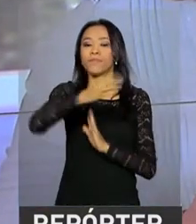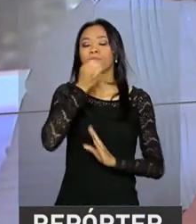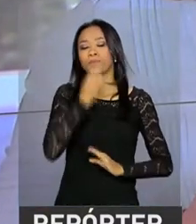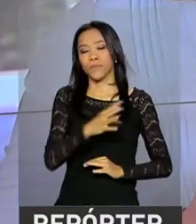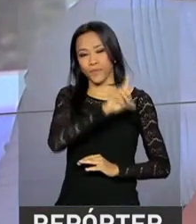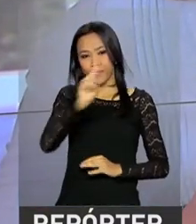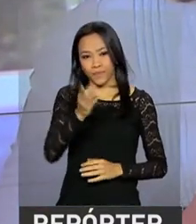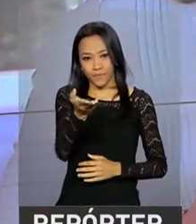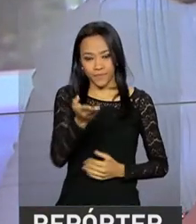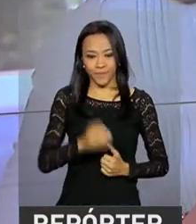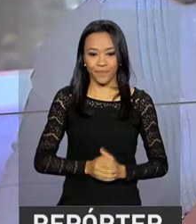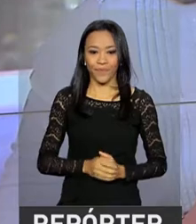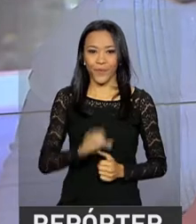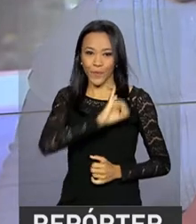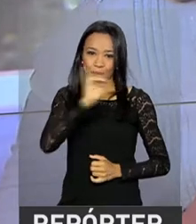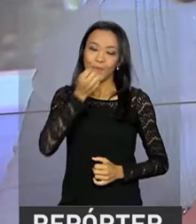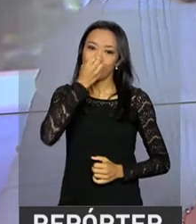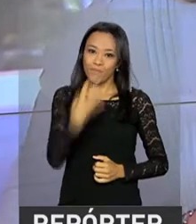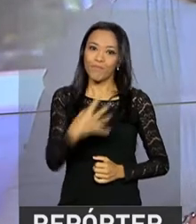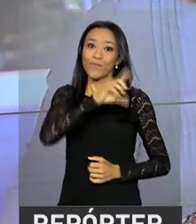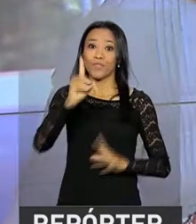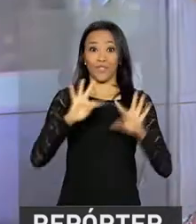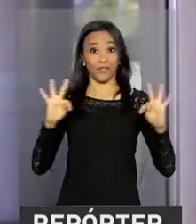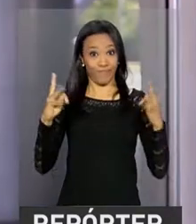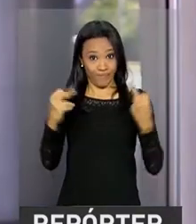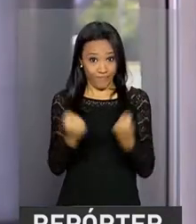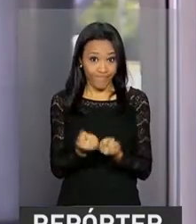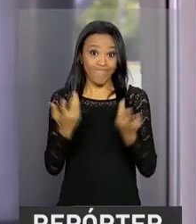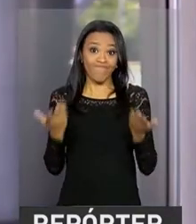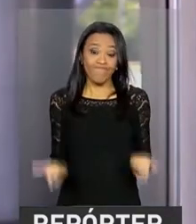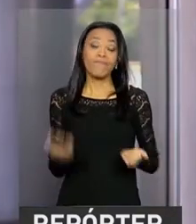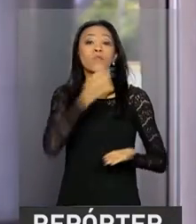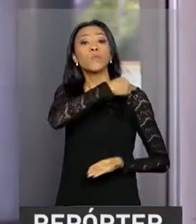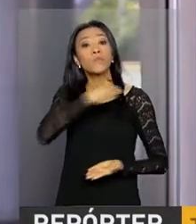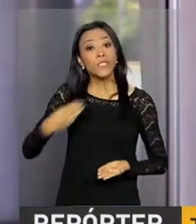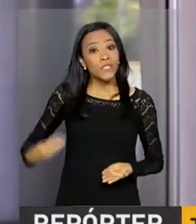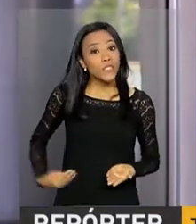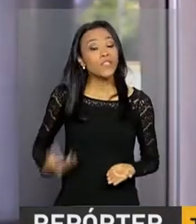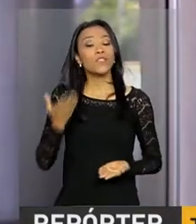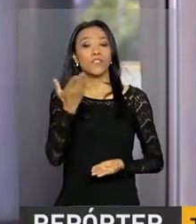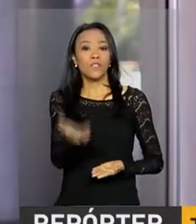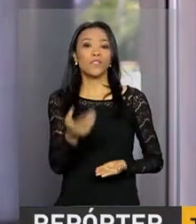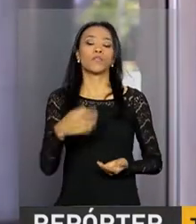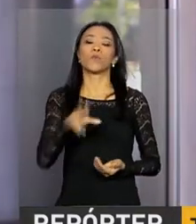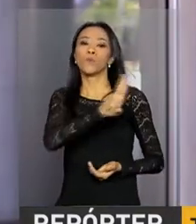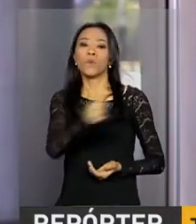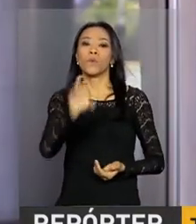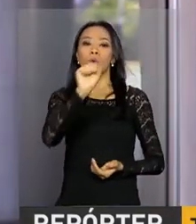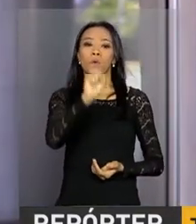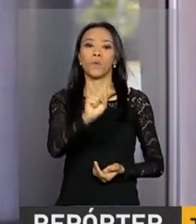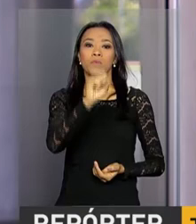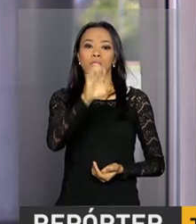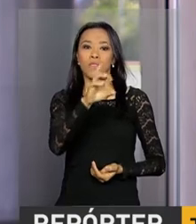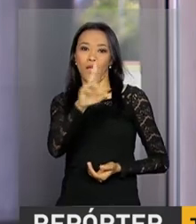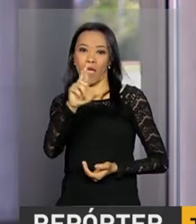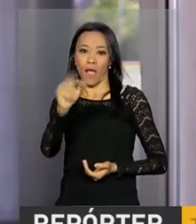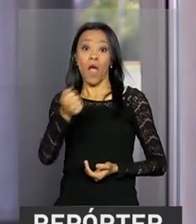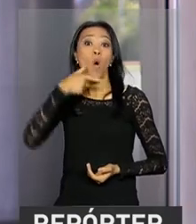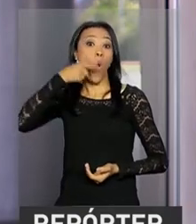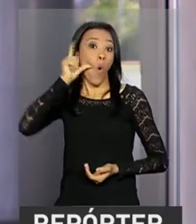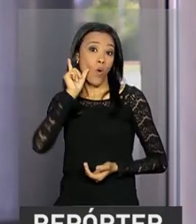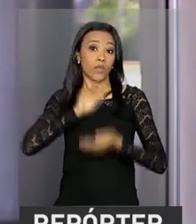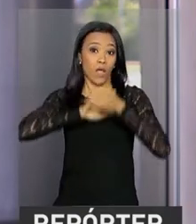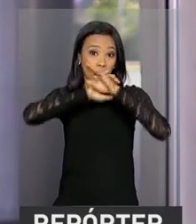você falar lembra bom dia bom dia a todos o ministro das relações exteriores josé serra entregou ontem à noite o presidente